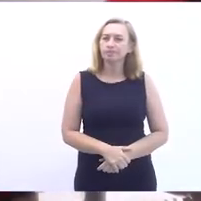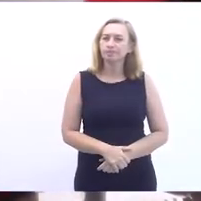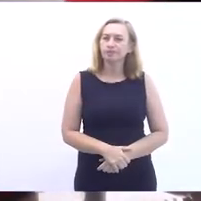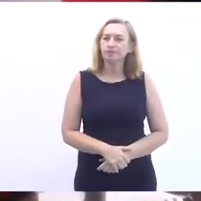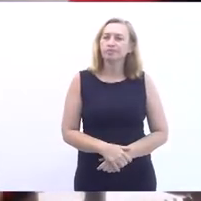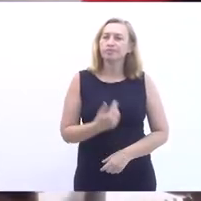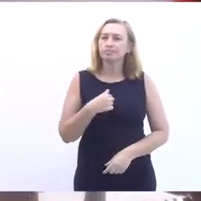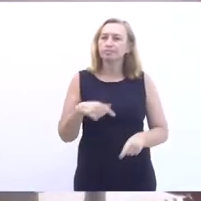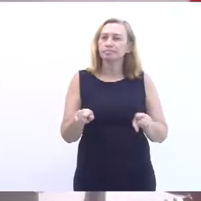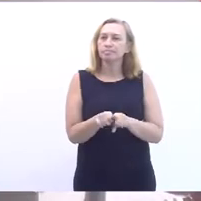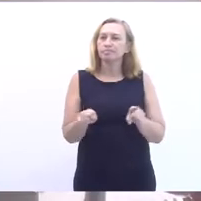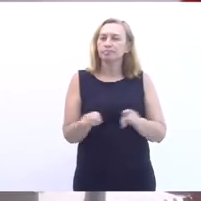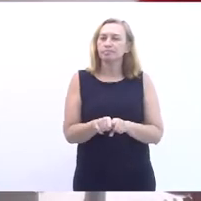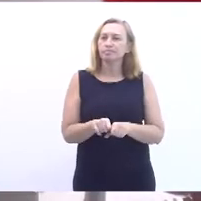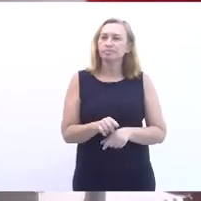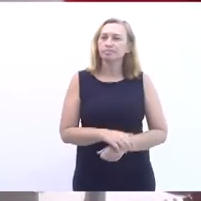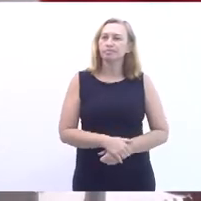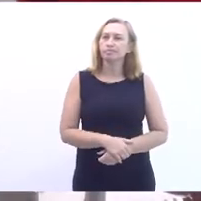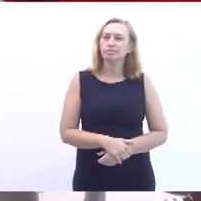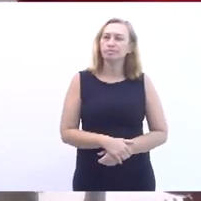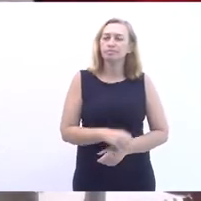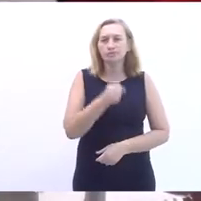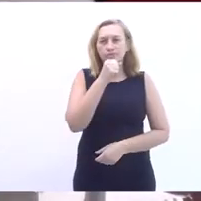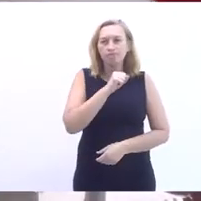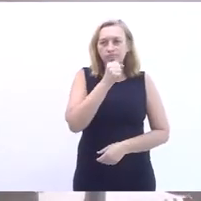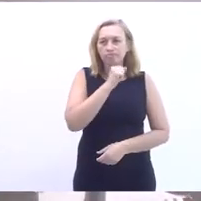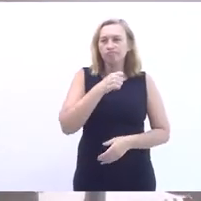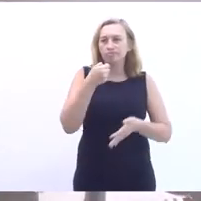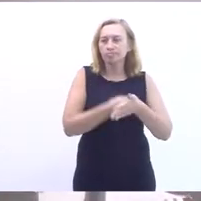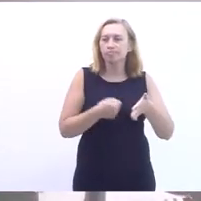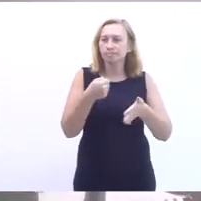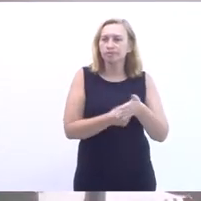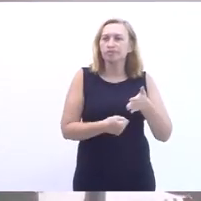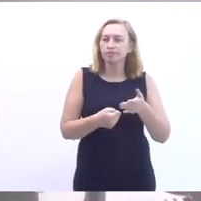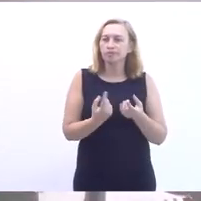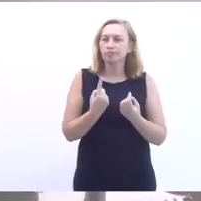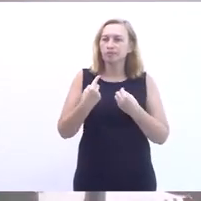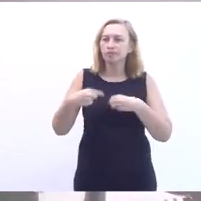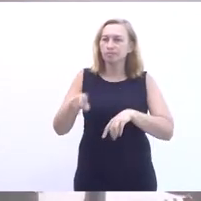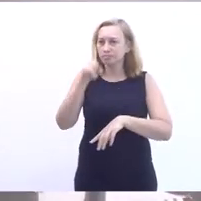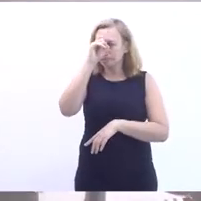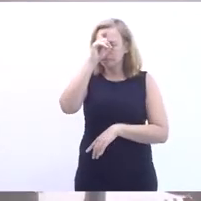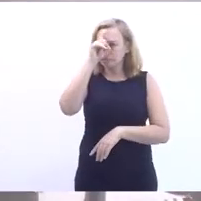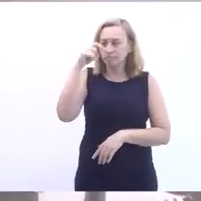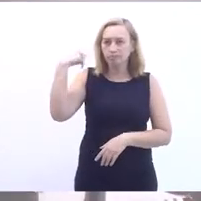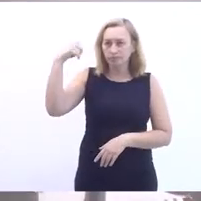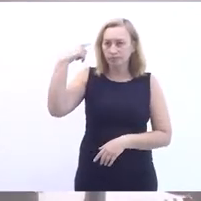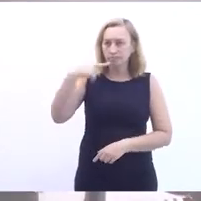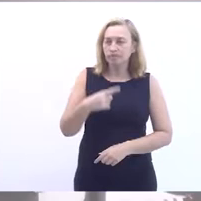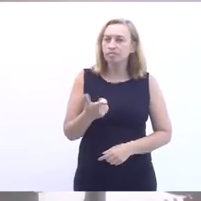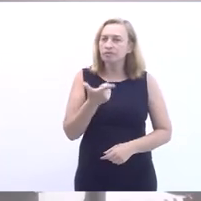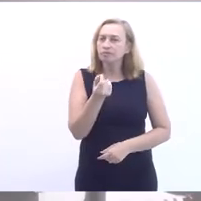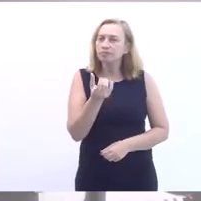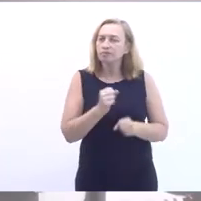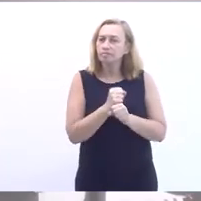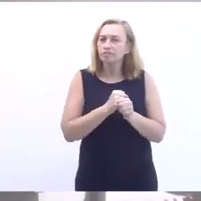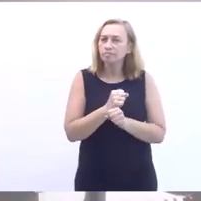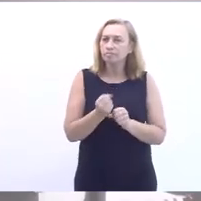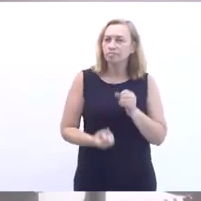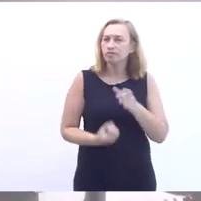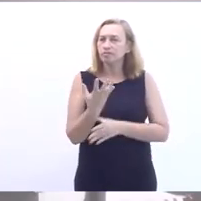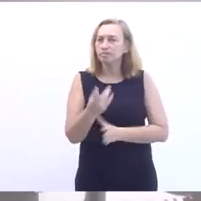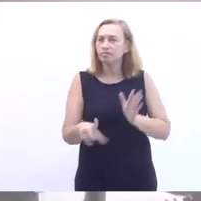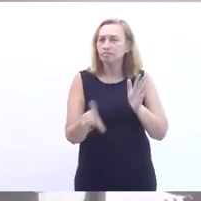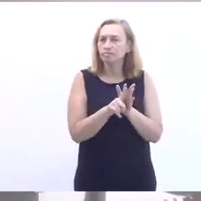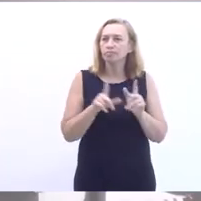sou também um tiranossauros rex da luta antimanicomial nós fizemos a cerca de vinte anos uma lei